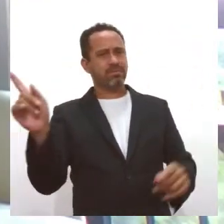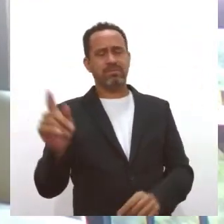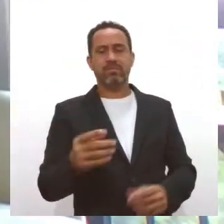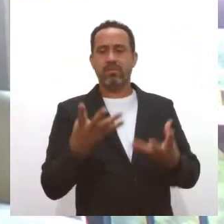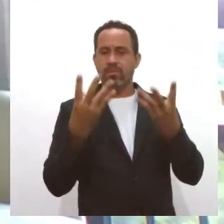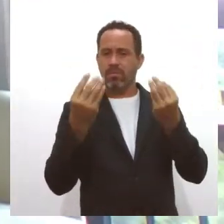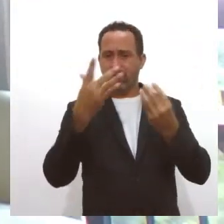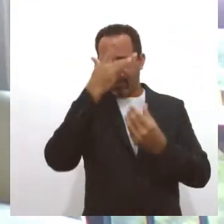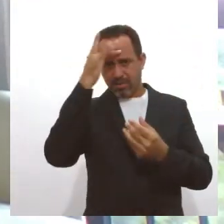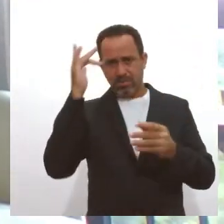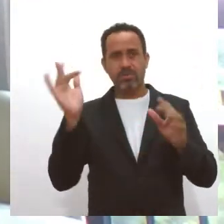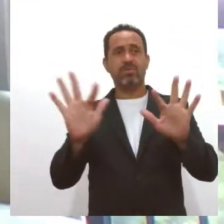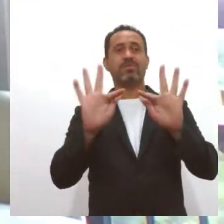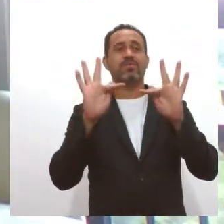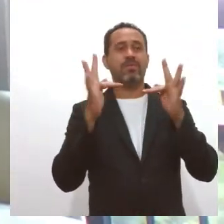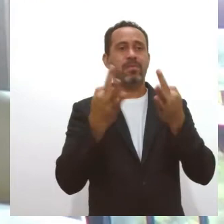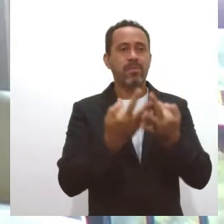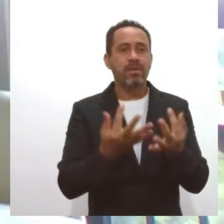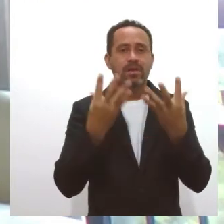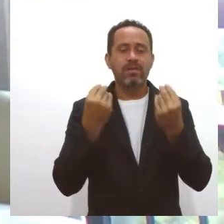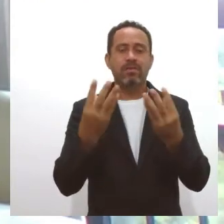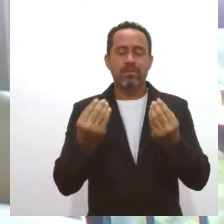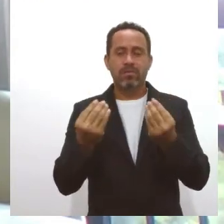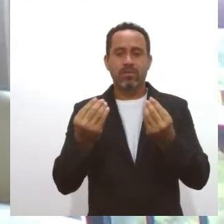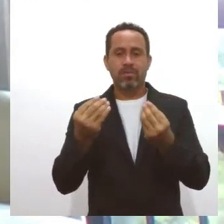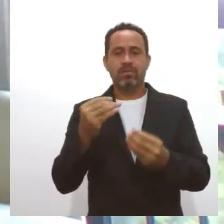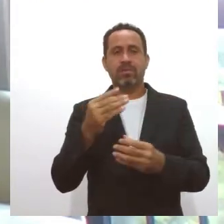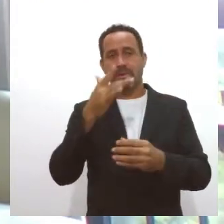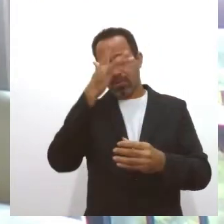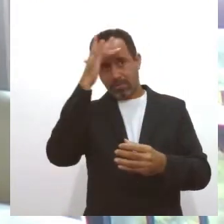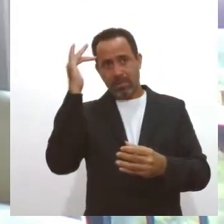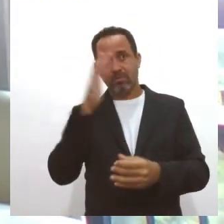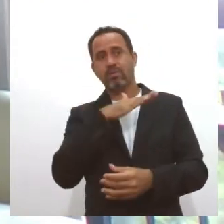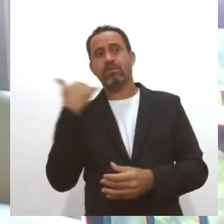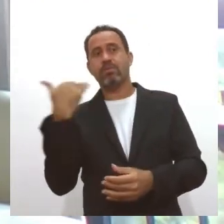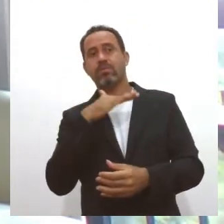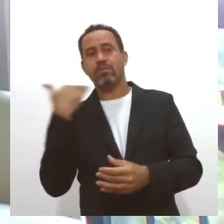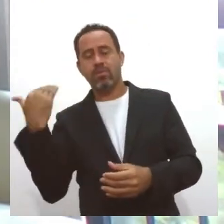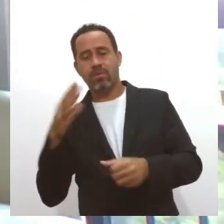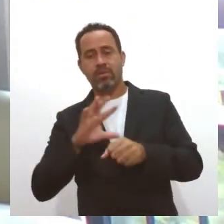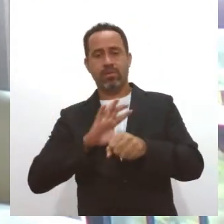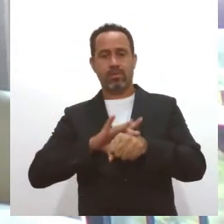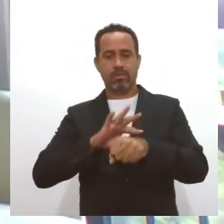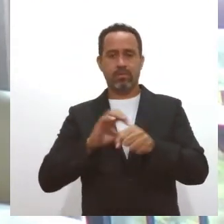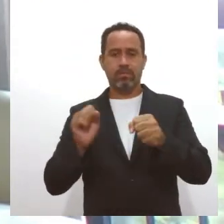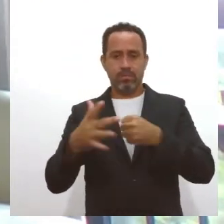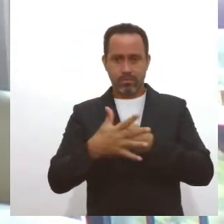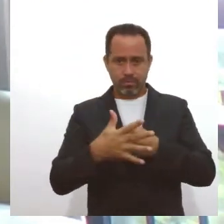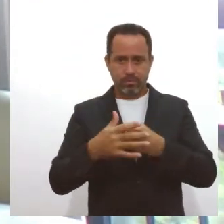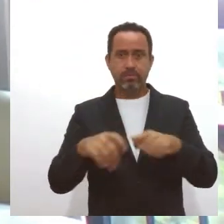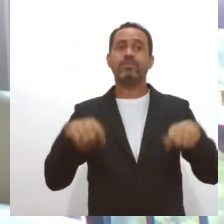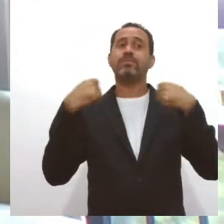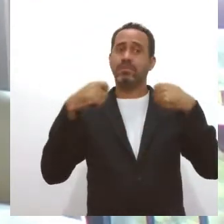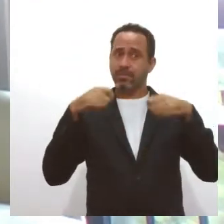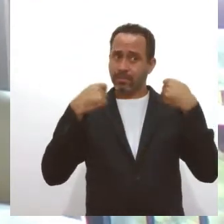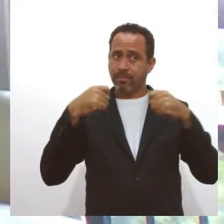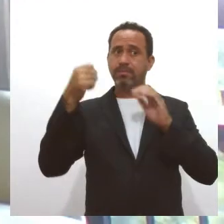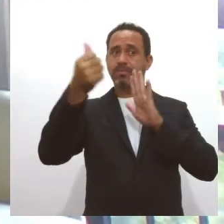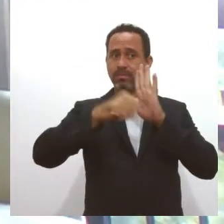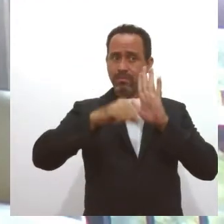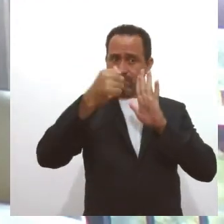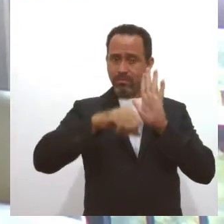pessoas, famílias que tiveram seus entes queridos mortos pela doença, então precisamos, isso precisa ser